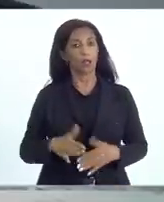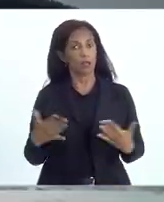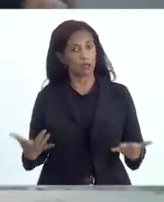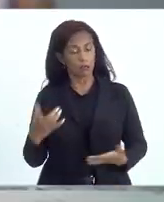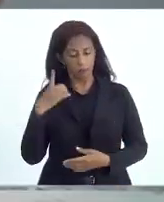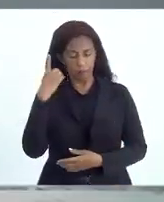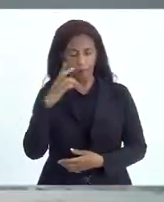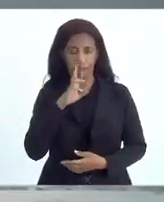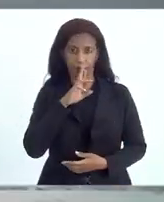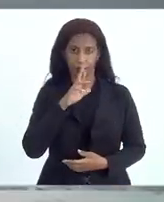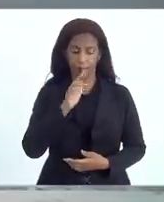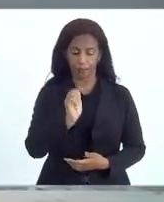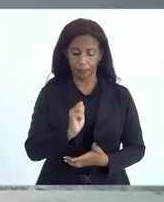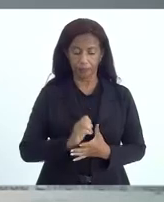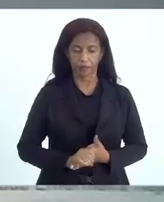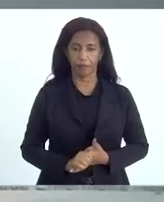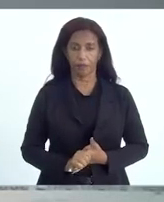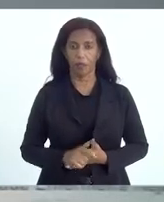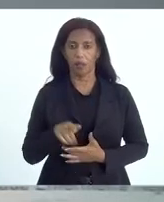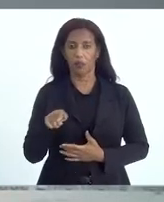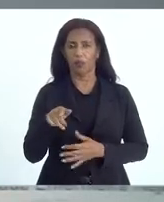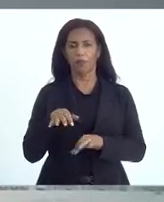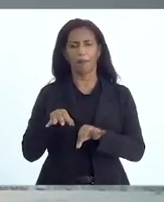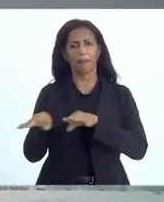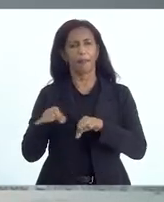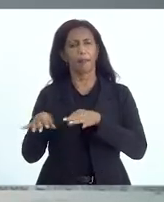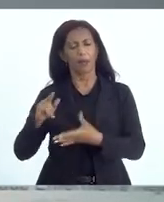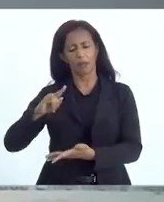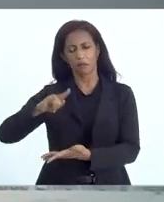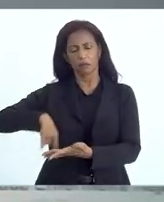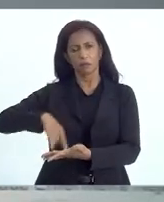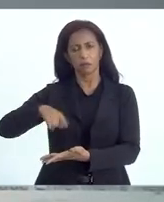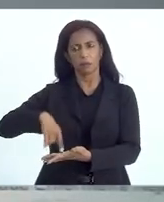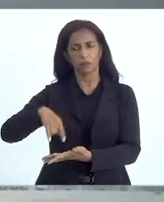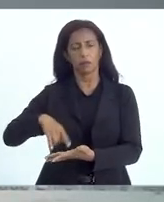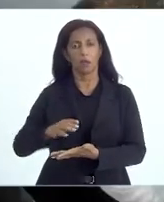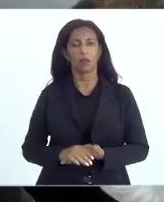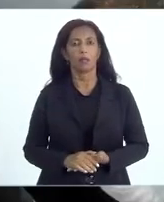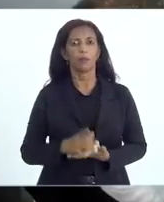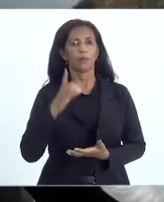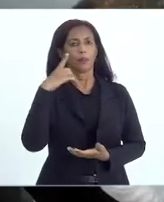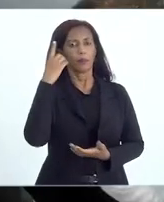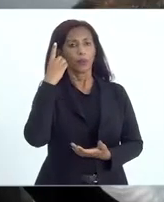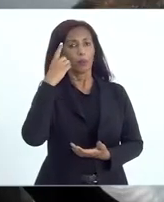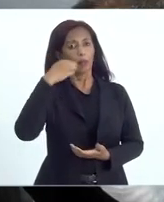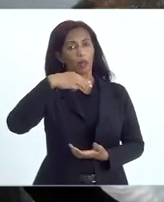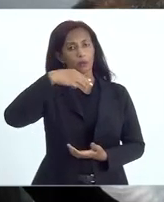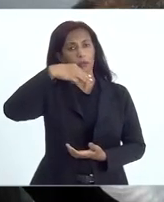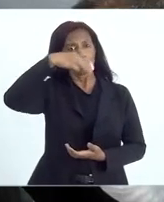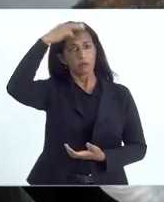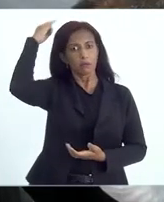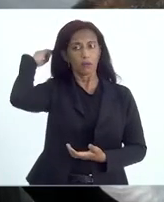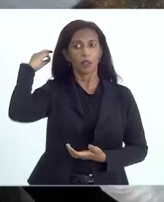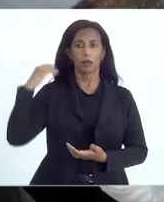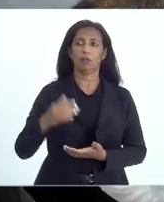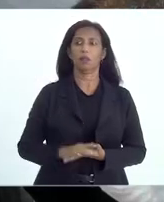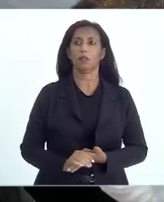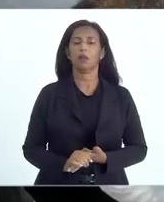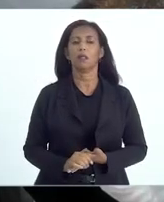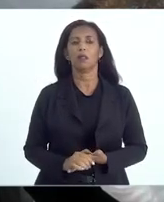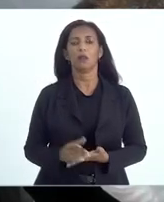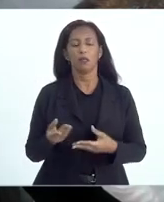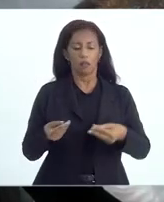Deputado Rodrigo Amorim é foi preparado esse documento para o deputado Márcio Pacheco ficou de